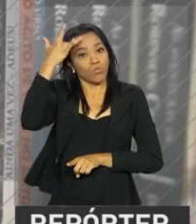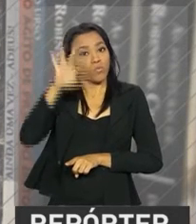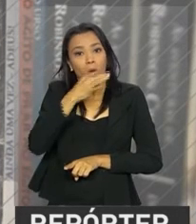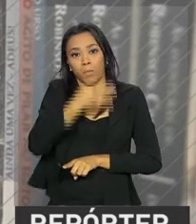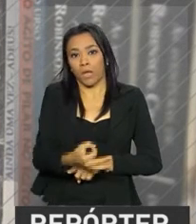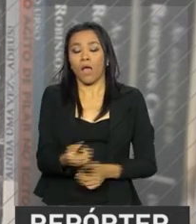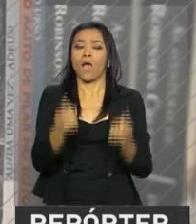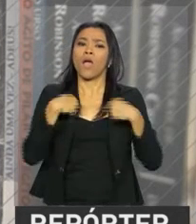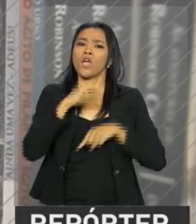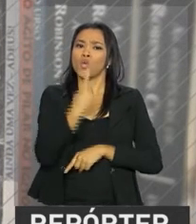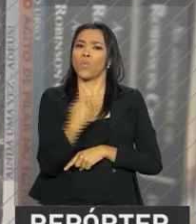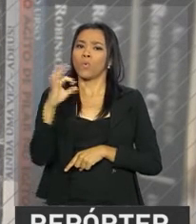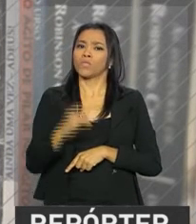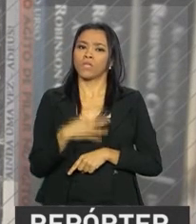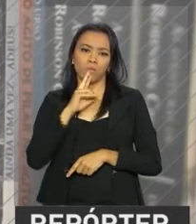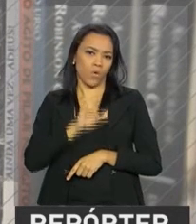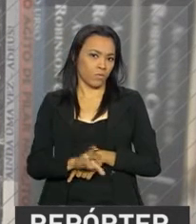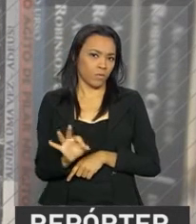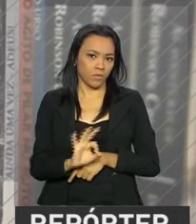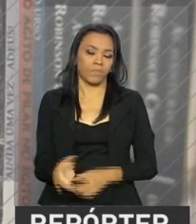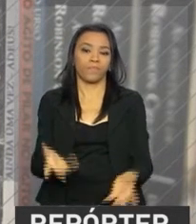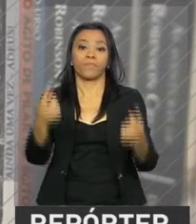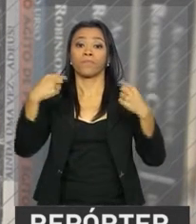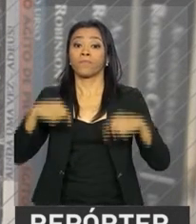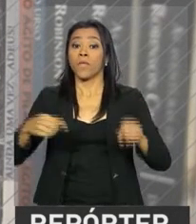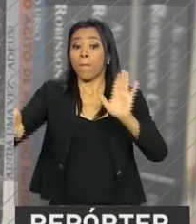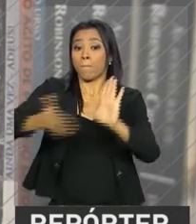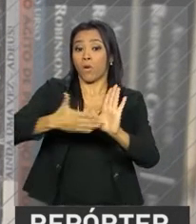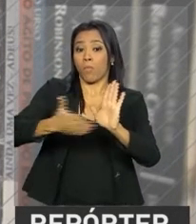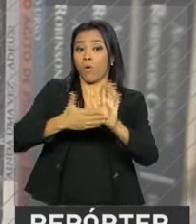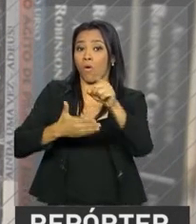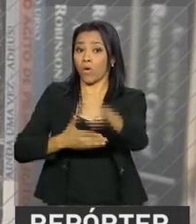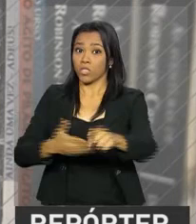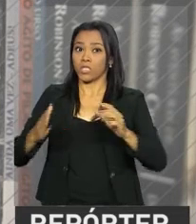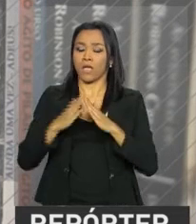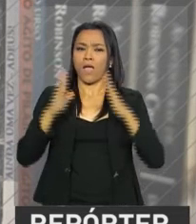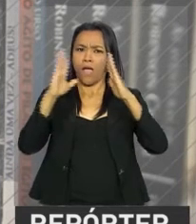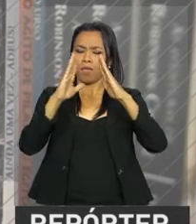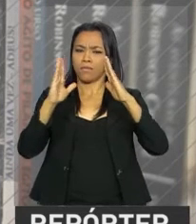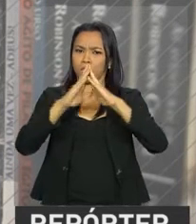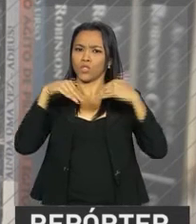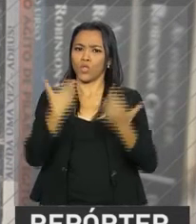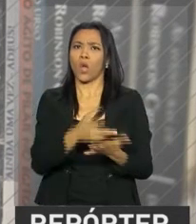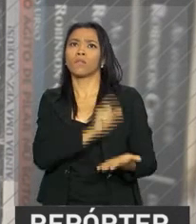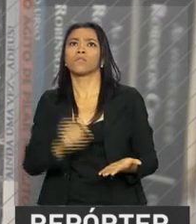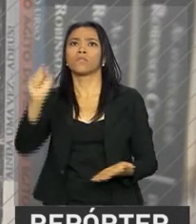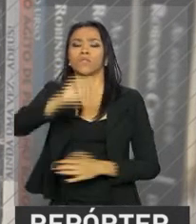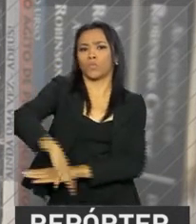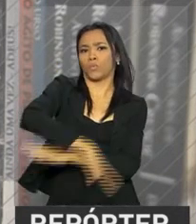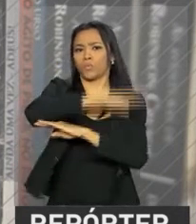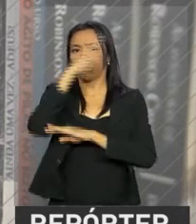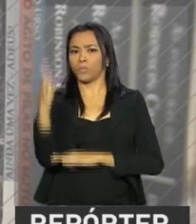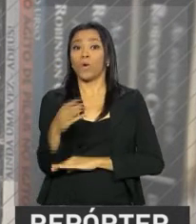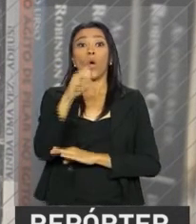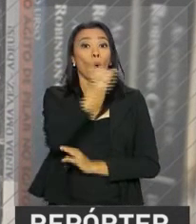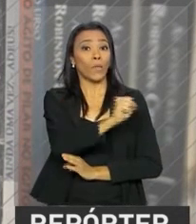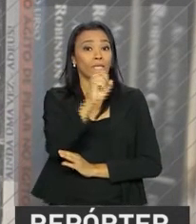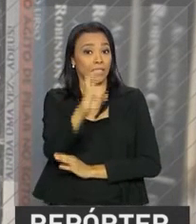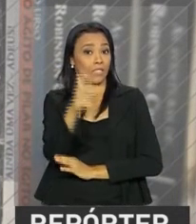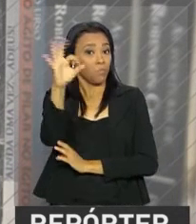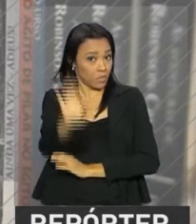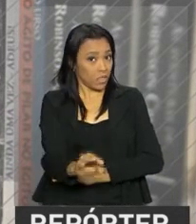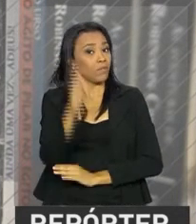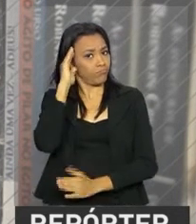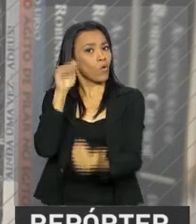1% não respondeu já a proposta de ampliação das escolas em tempo integral tem 85% de aprovação